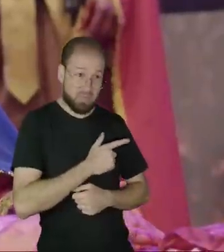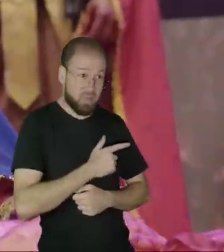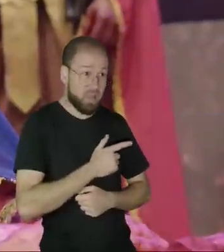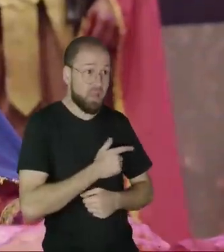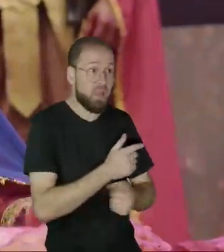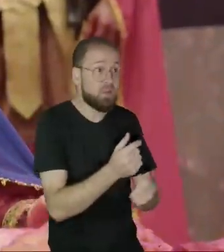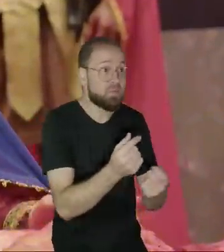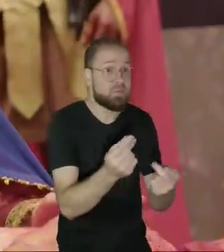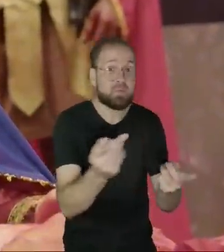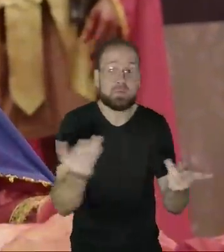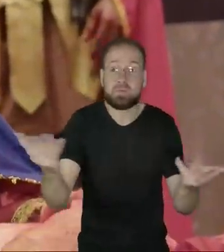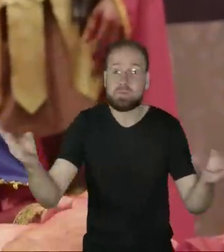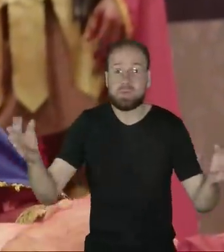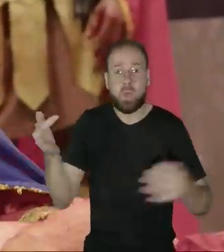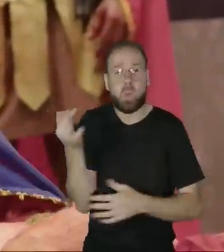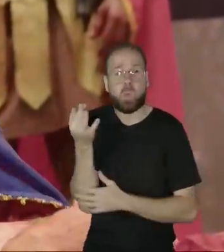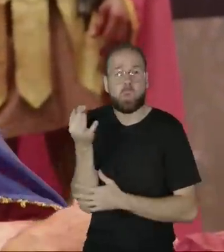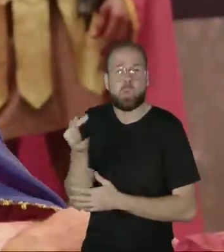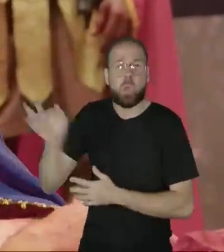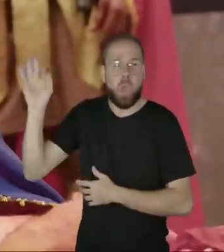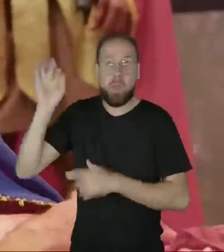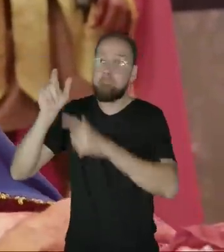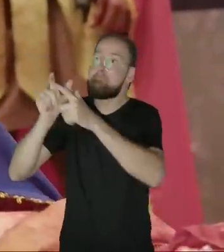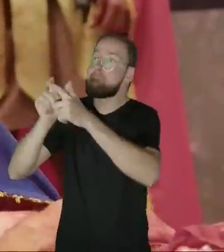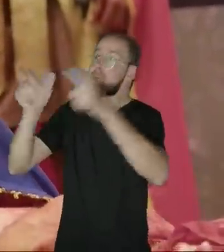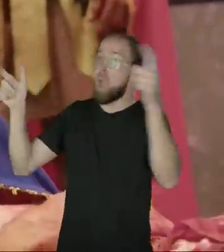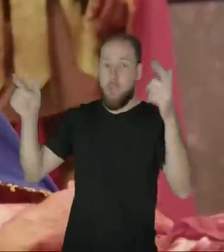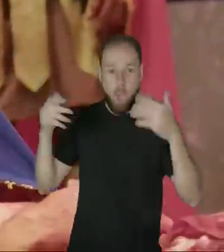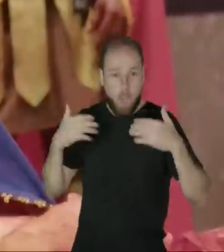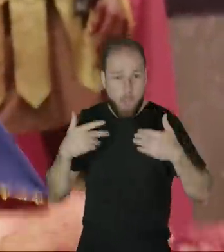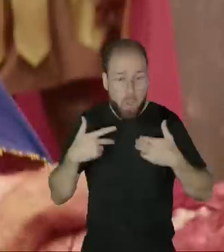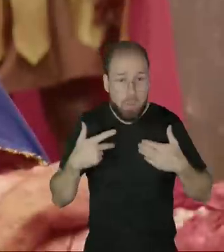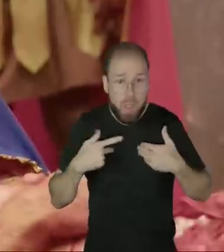existe dor maior que a minha?